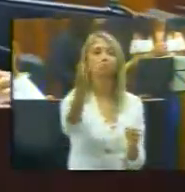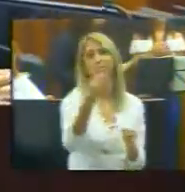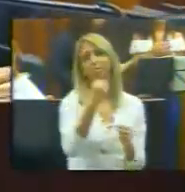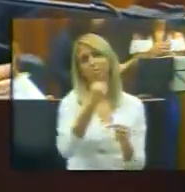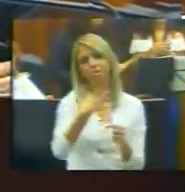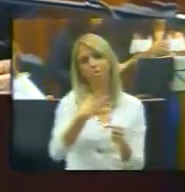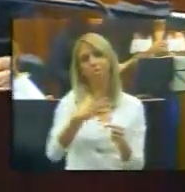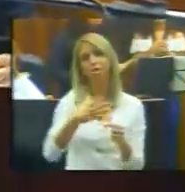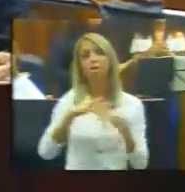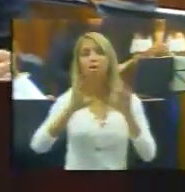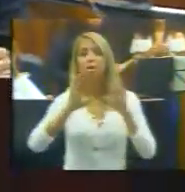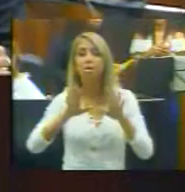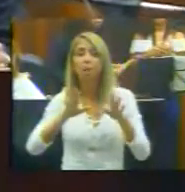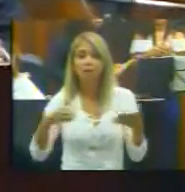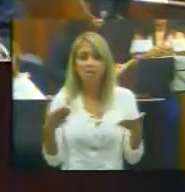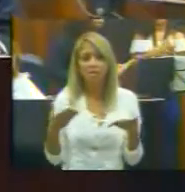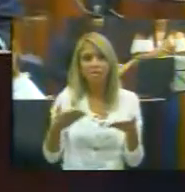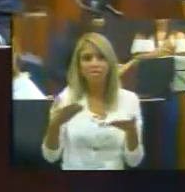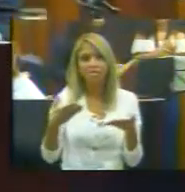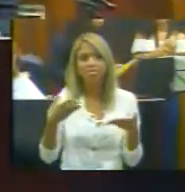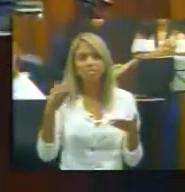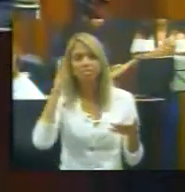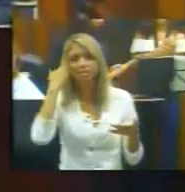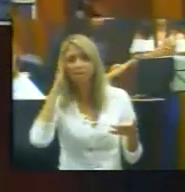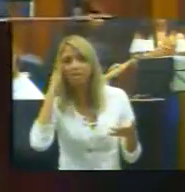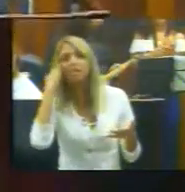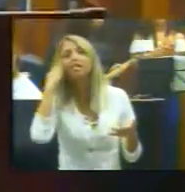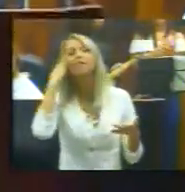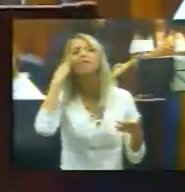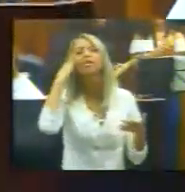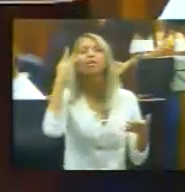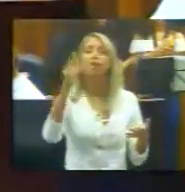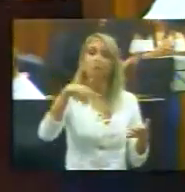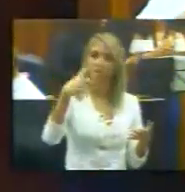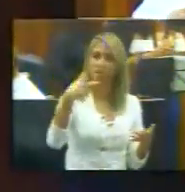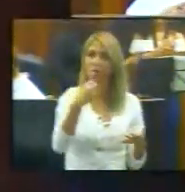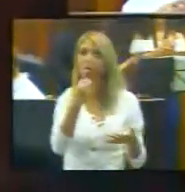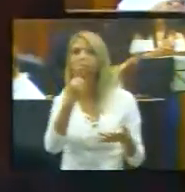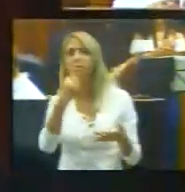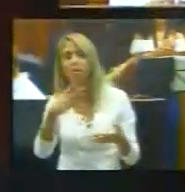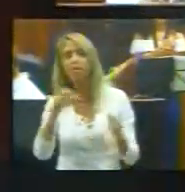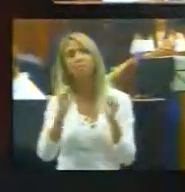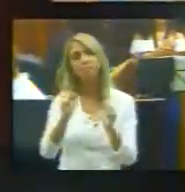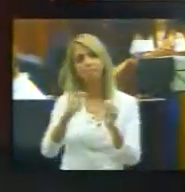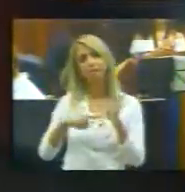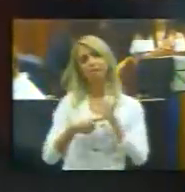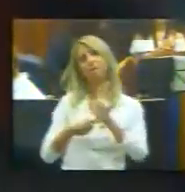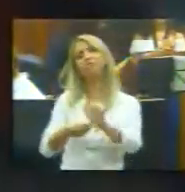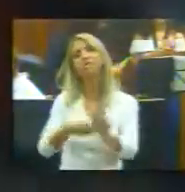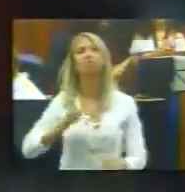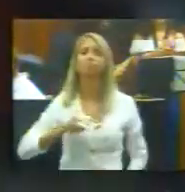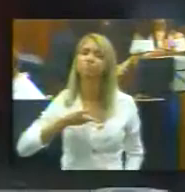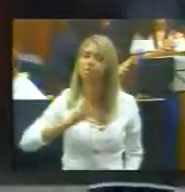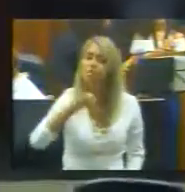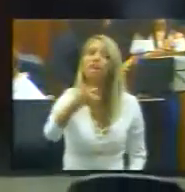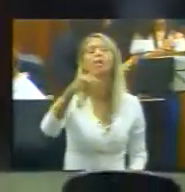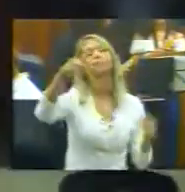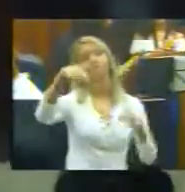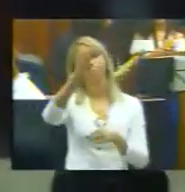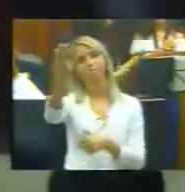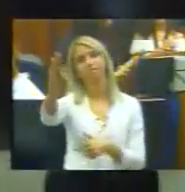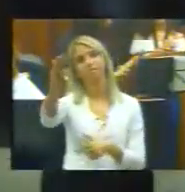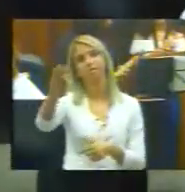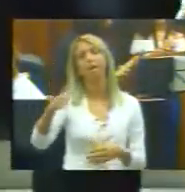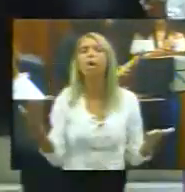parlamentar ativo, uma pessoa do bem dentro da sociedade que possa contribuir mais e mais à nossa cidade. Então, com